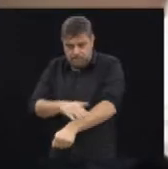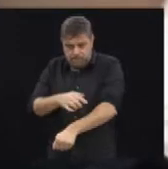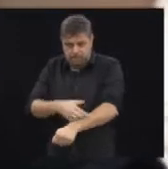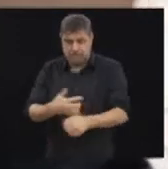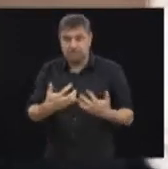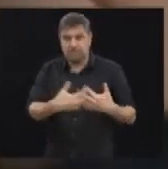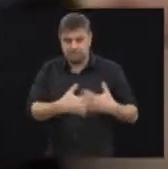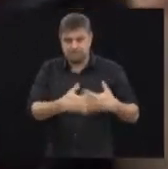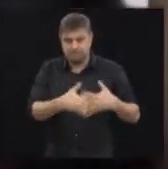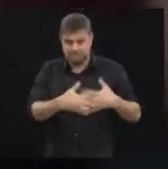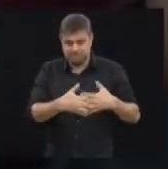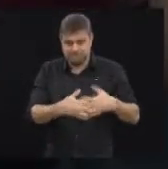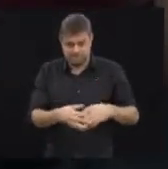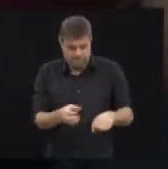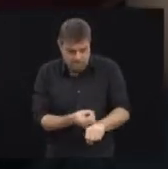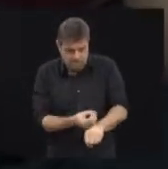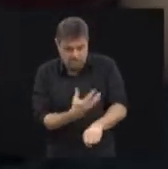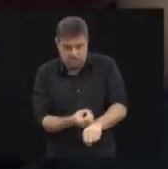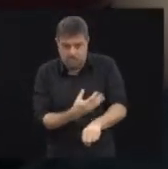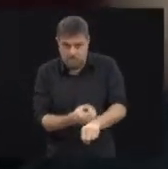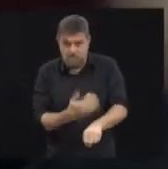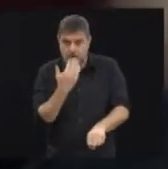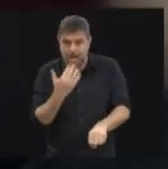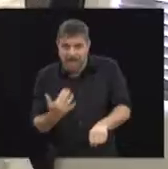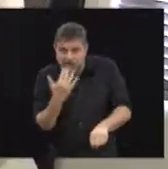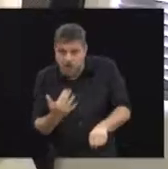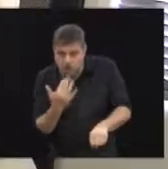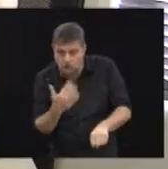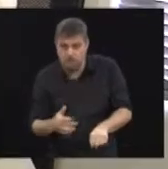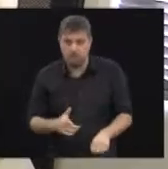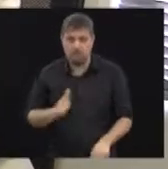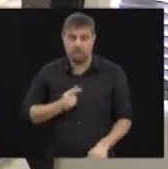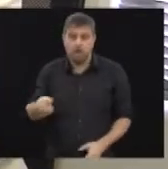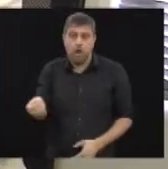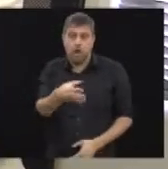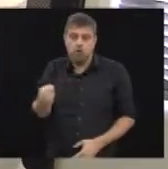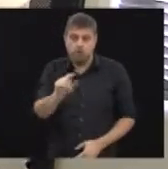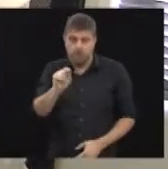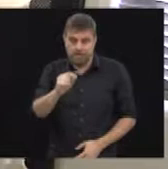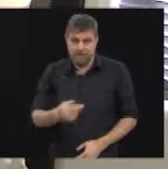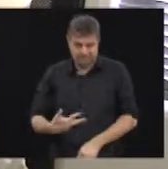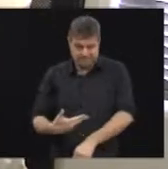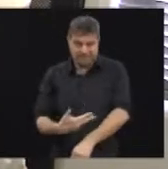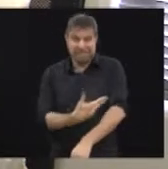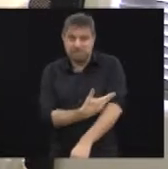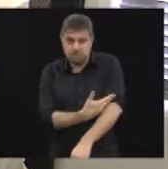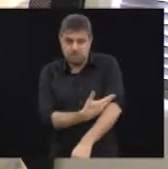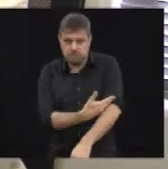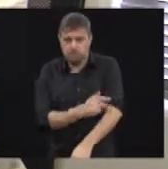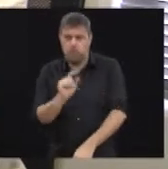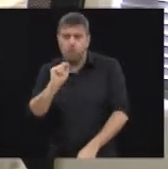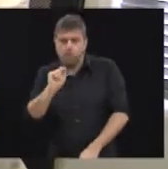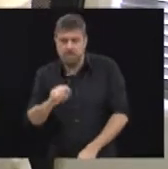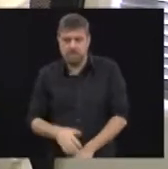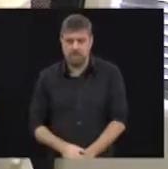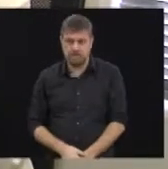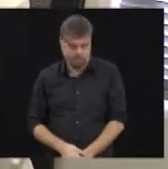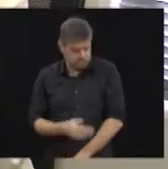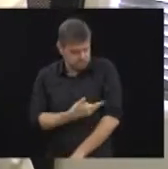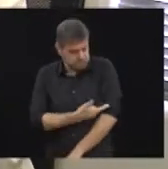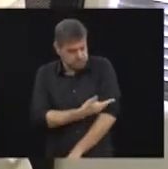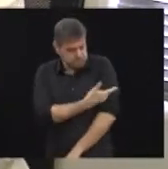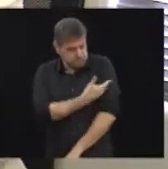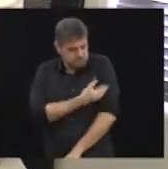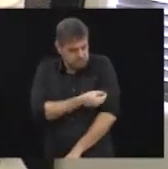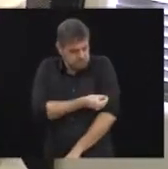célula restaurar e reproduzir a pigmentação. O que tem de mais novo é o tratamento cirúrgico, que aí o que a